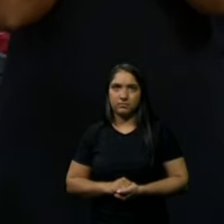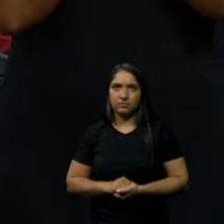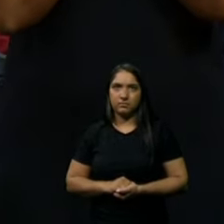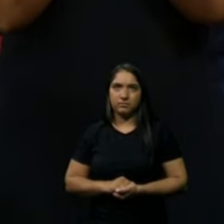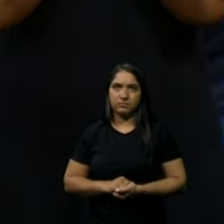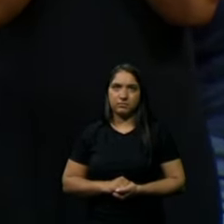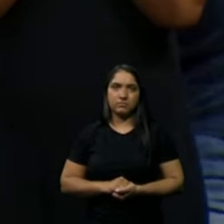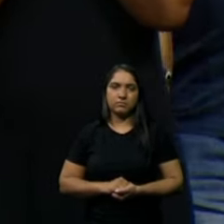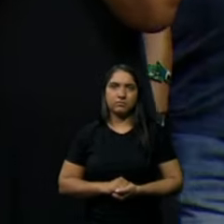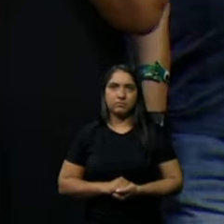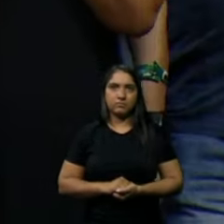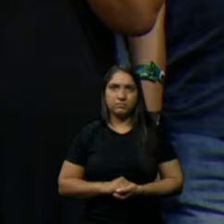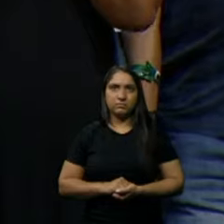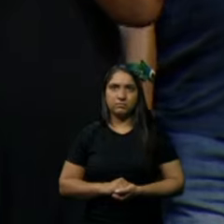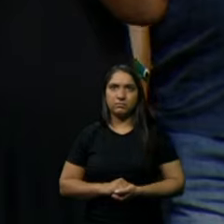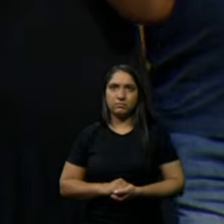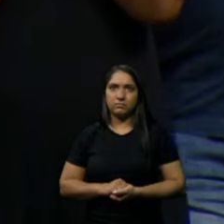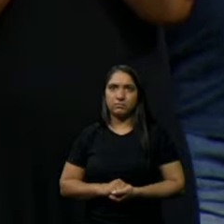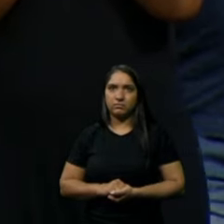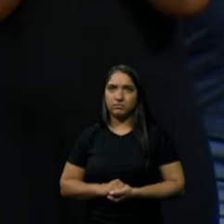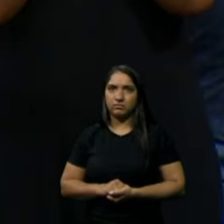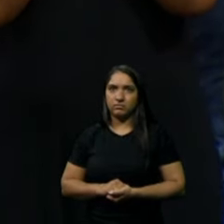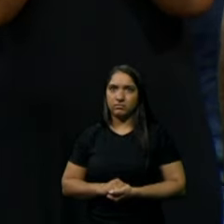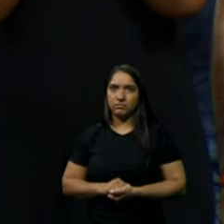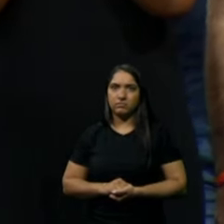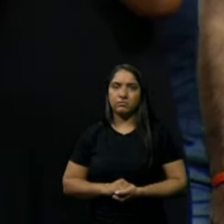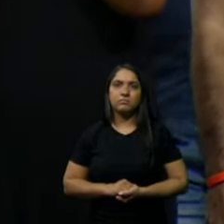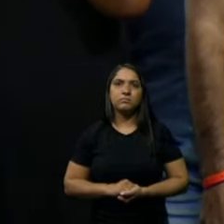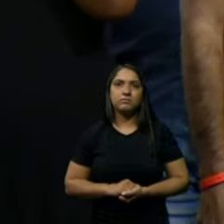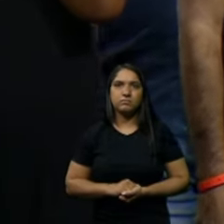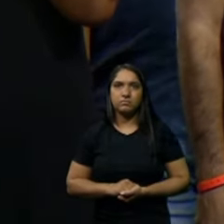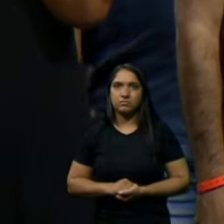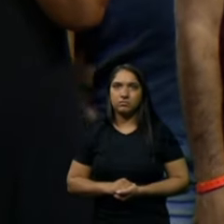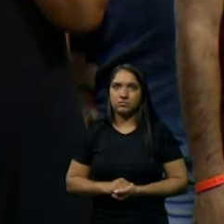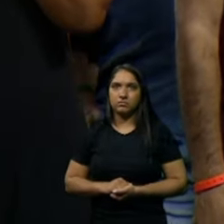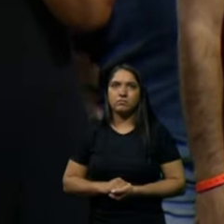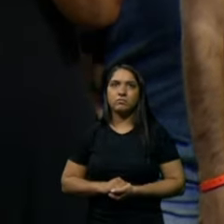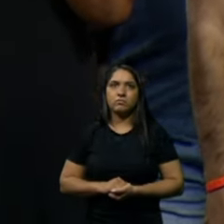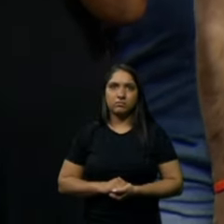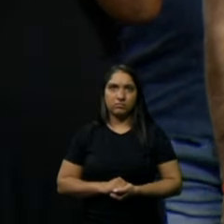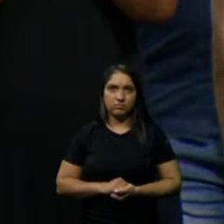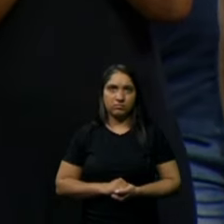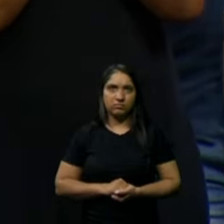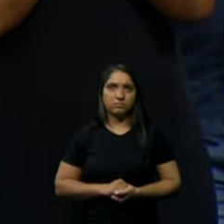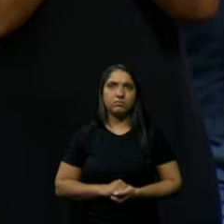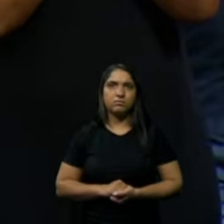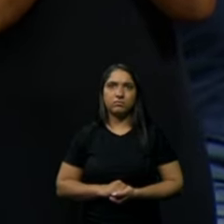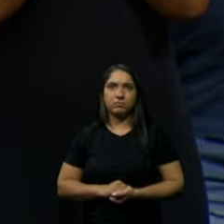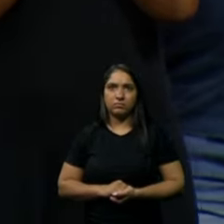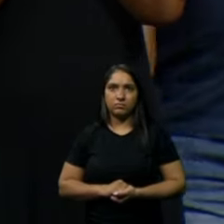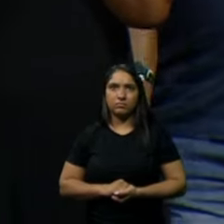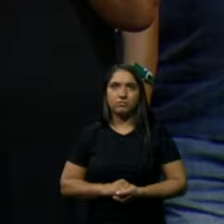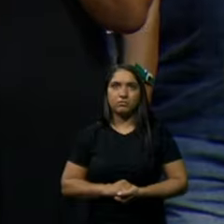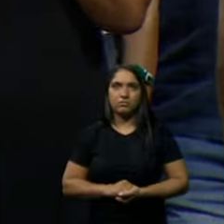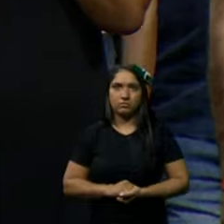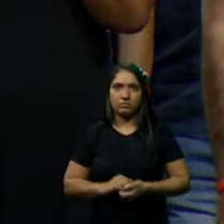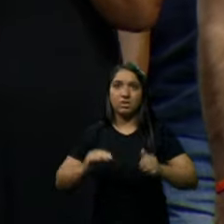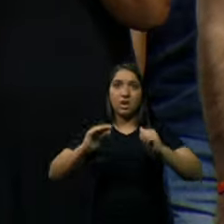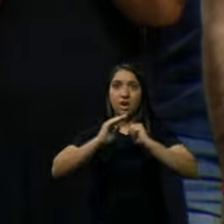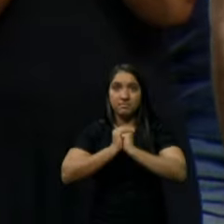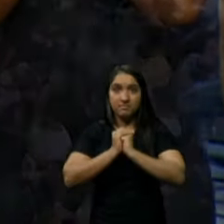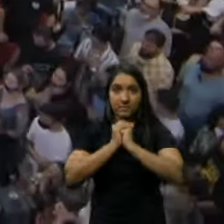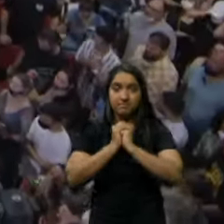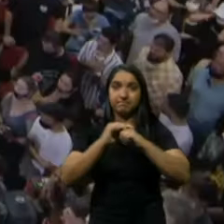estivesse nada lá tá calor e bato Vai outra versão Vila esse lava Tu vai amanhã